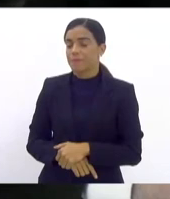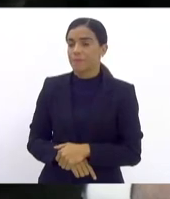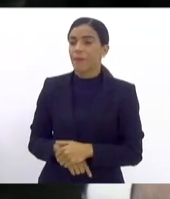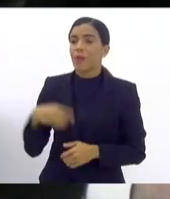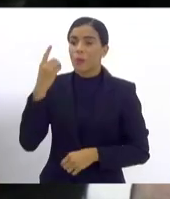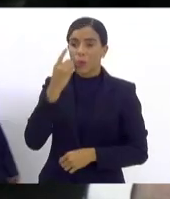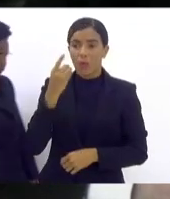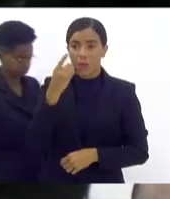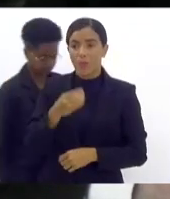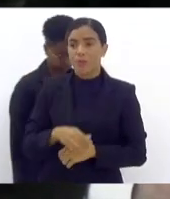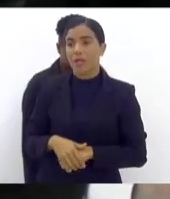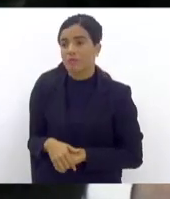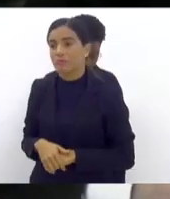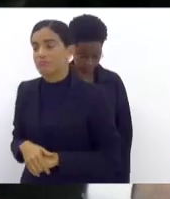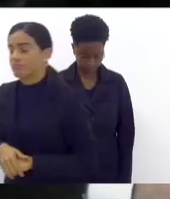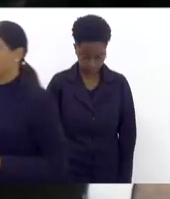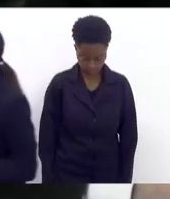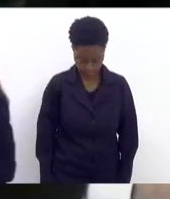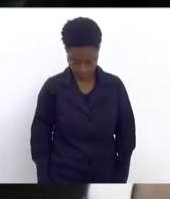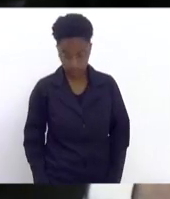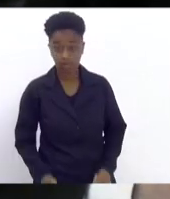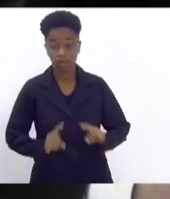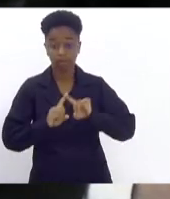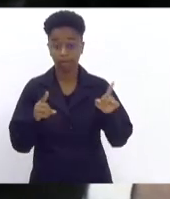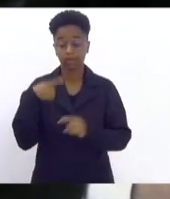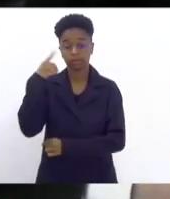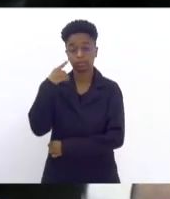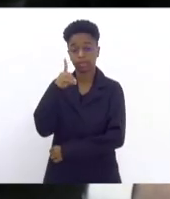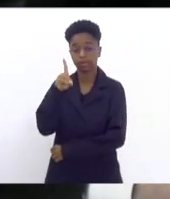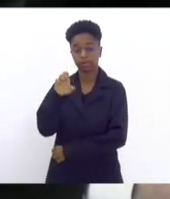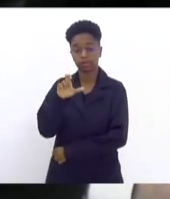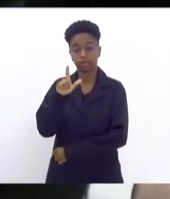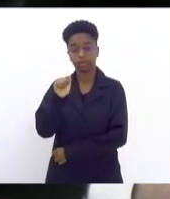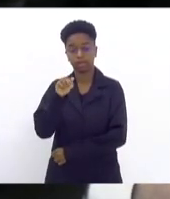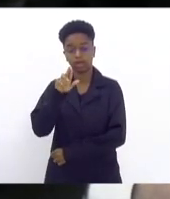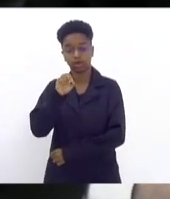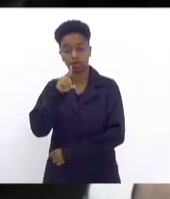mas vencido o deputado doutor Delaroli por